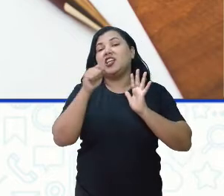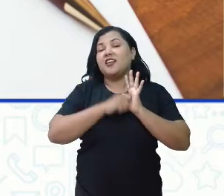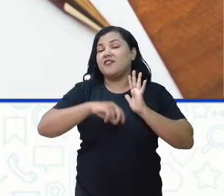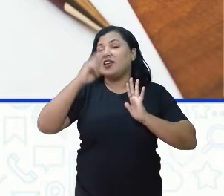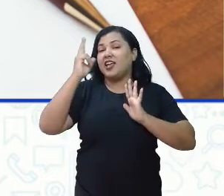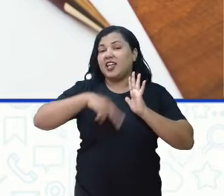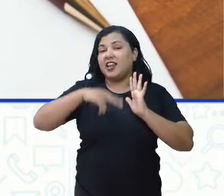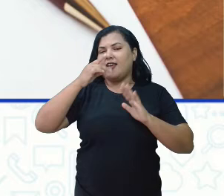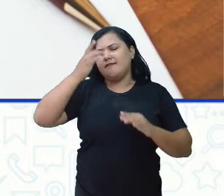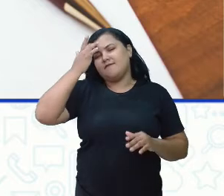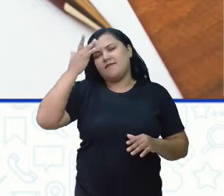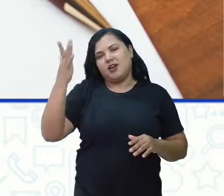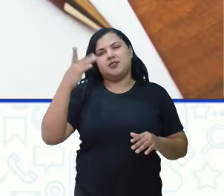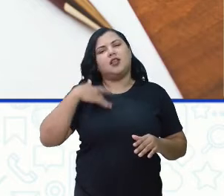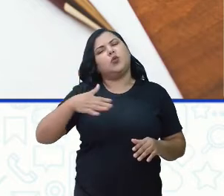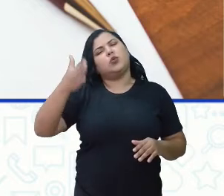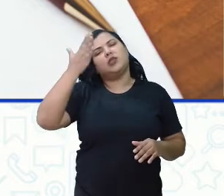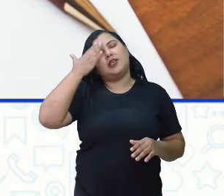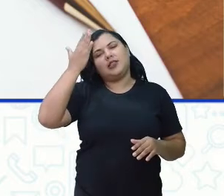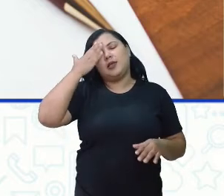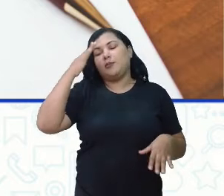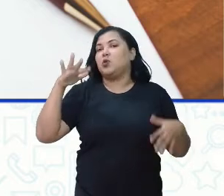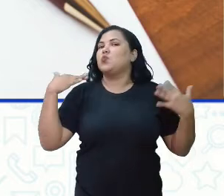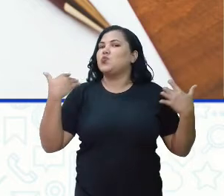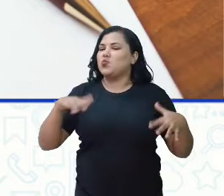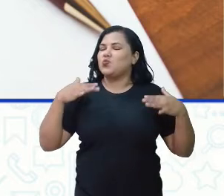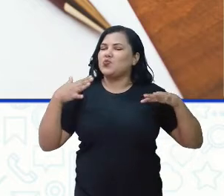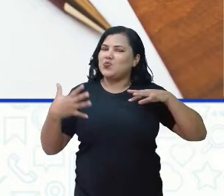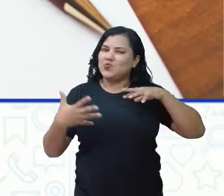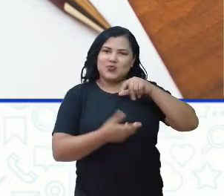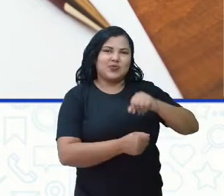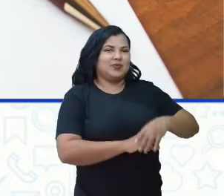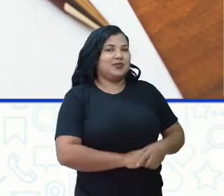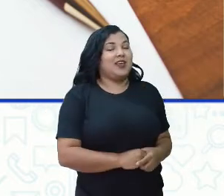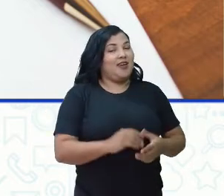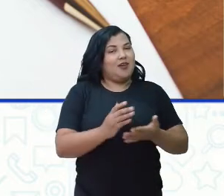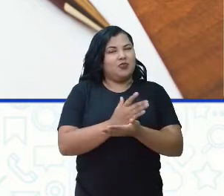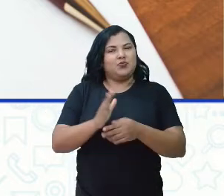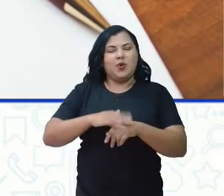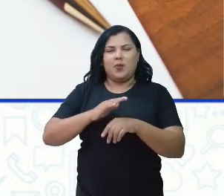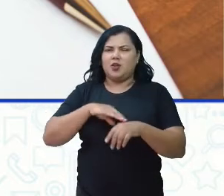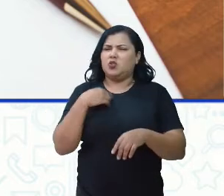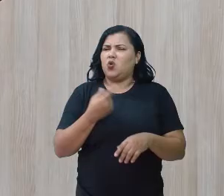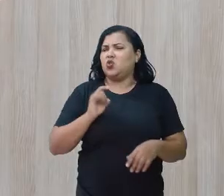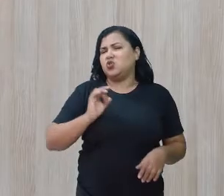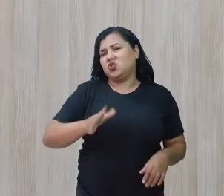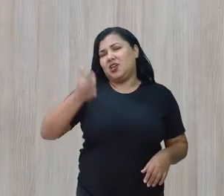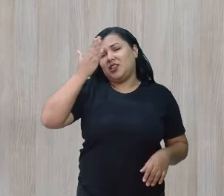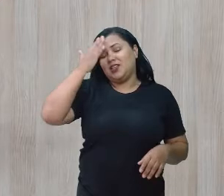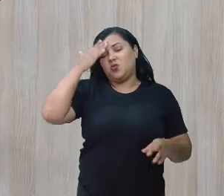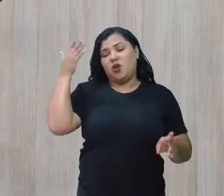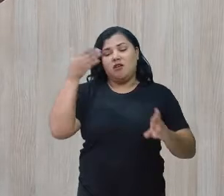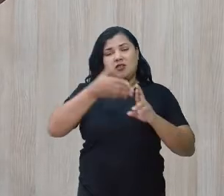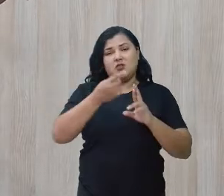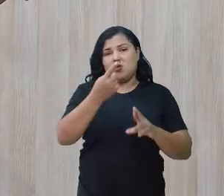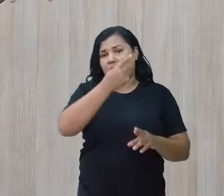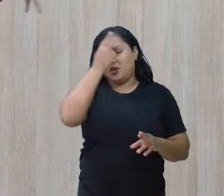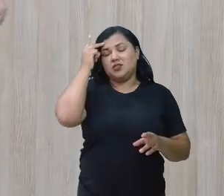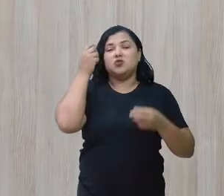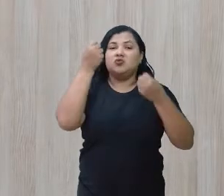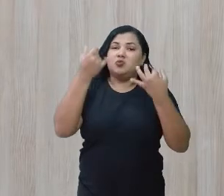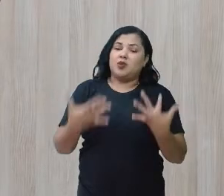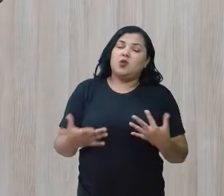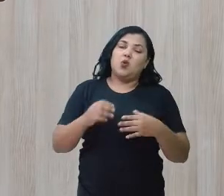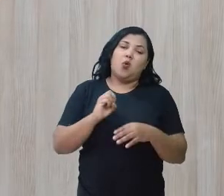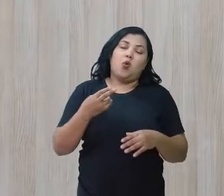ler facilita a sua compreensão de mundo, viu? Muitas vezes a gente só consegue entender uma referência que alguém disse em outro lugar,